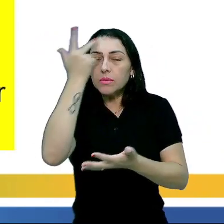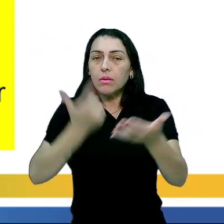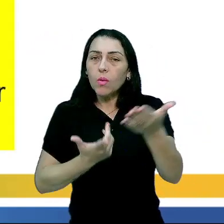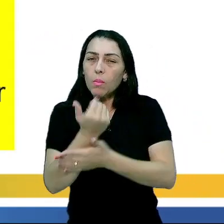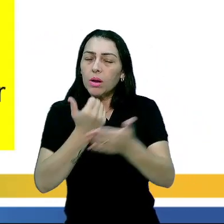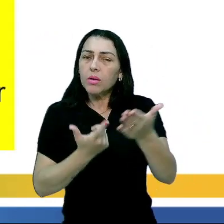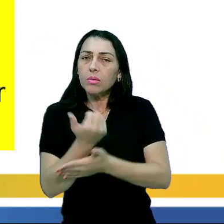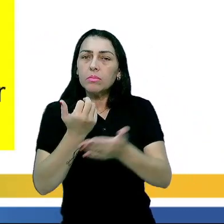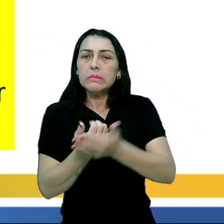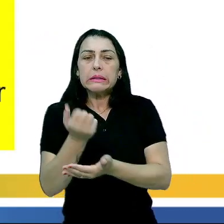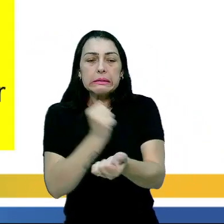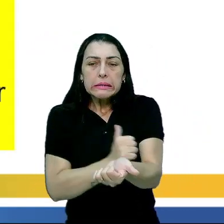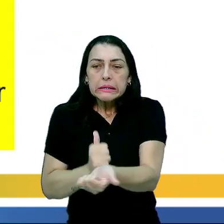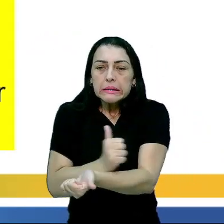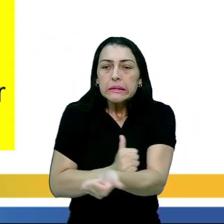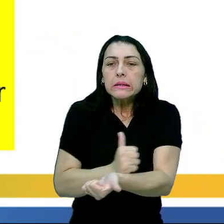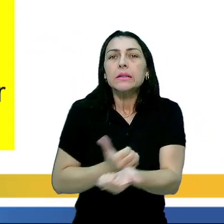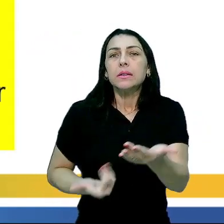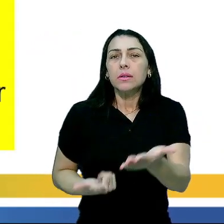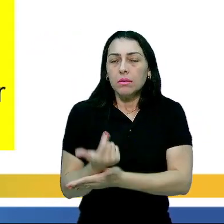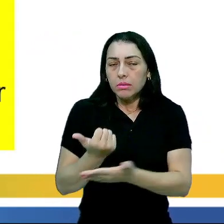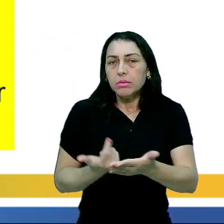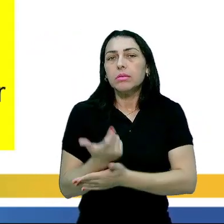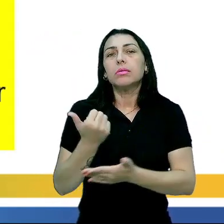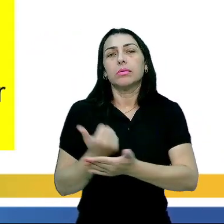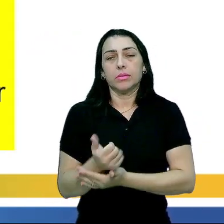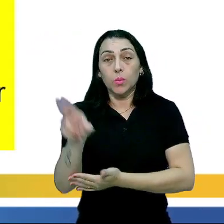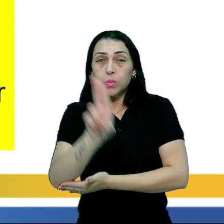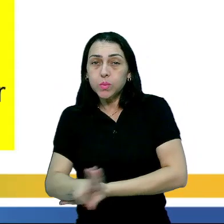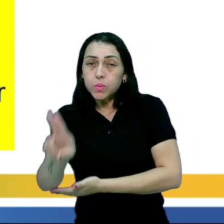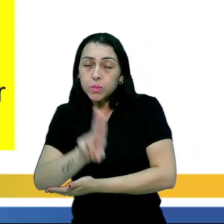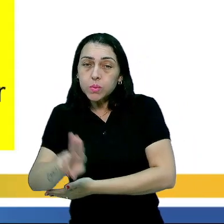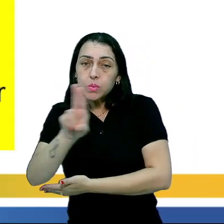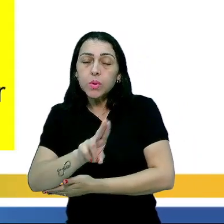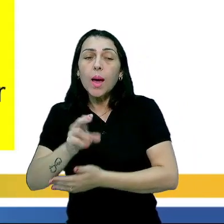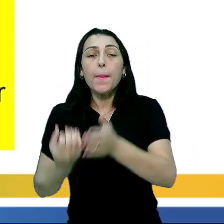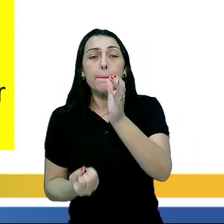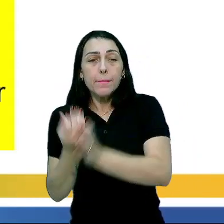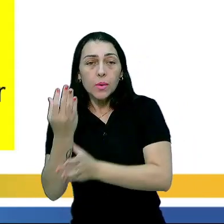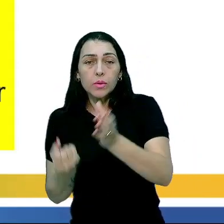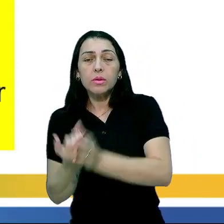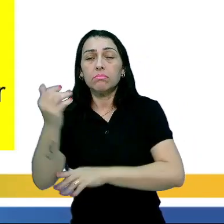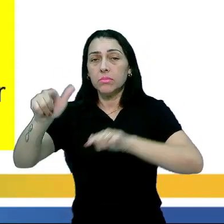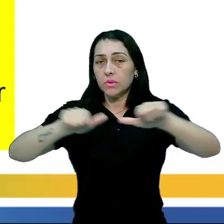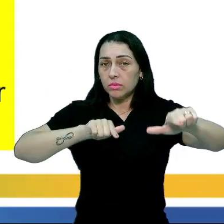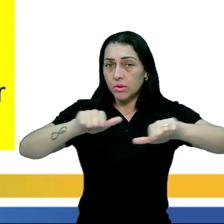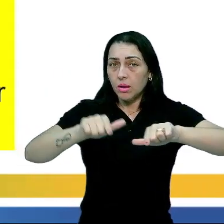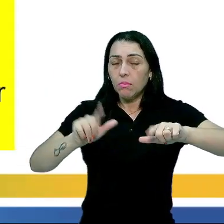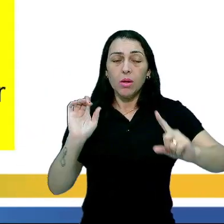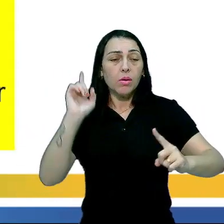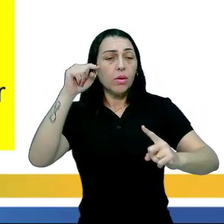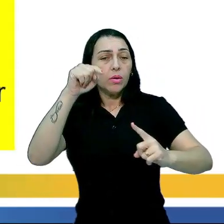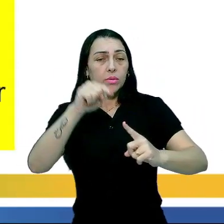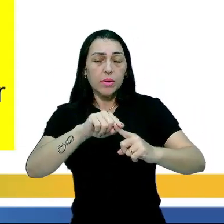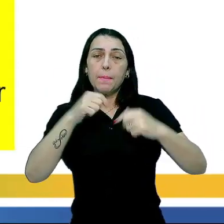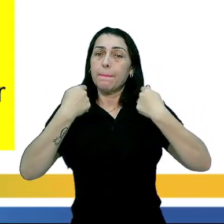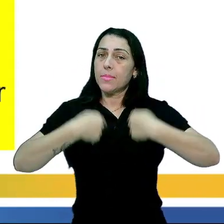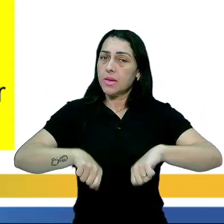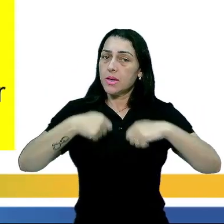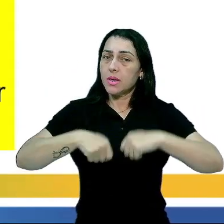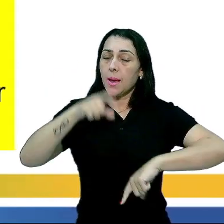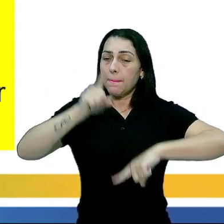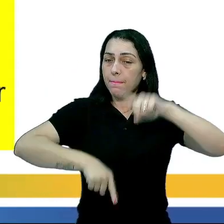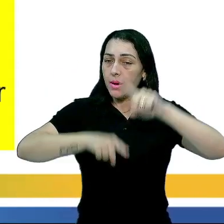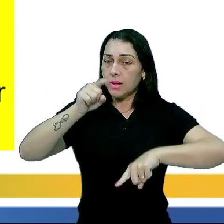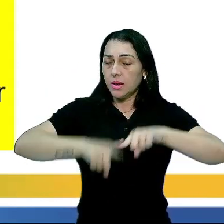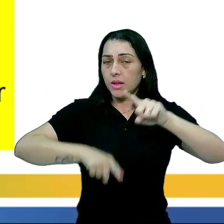comprarem compulsivamente, leva ao consumismo. Então, a produção pelo trabalho visa suprir necessidades